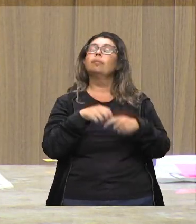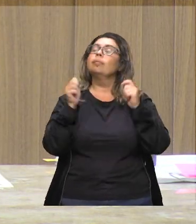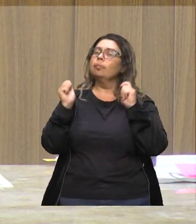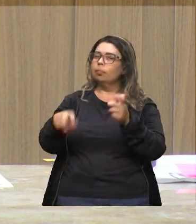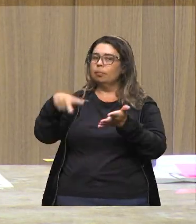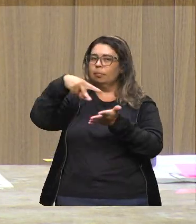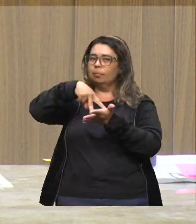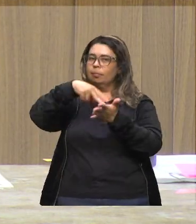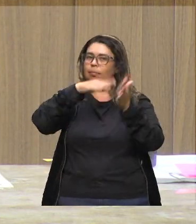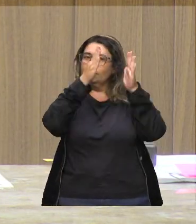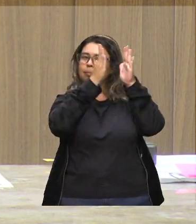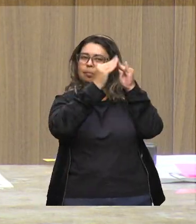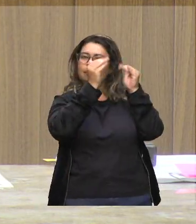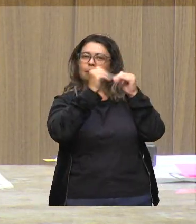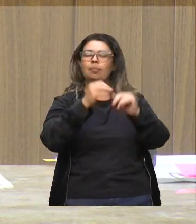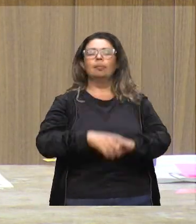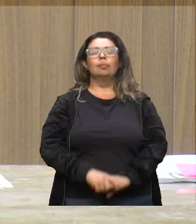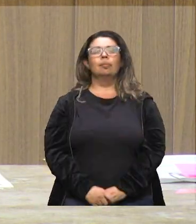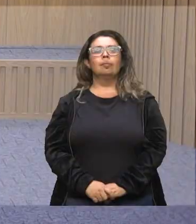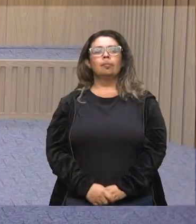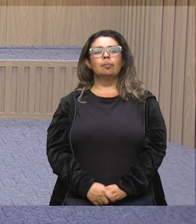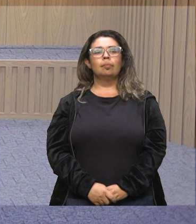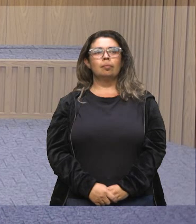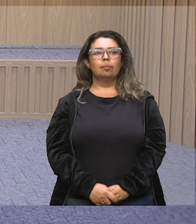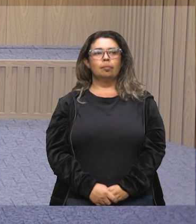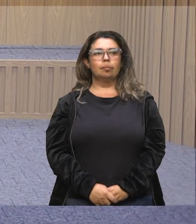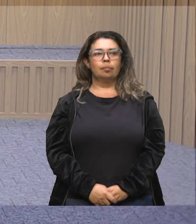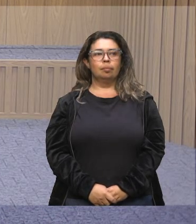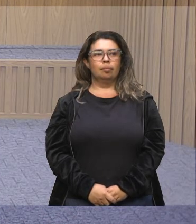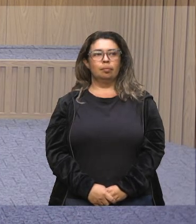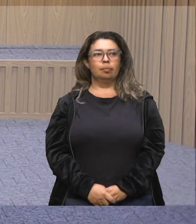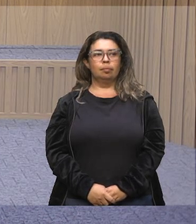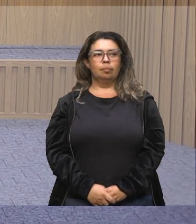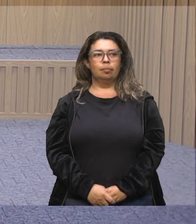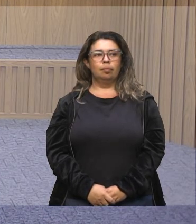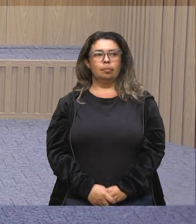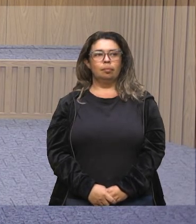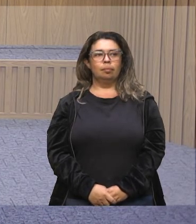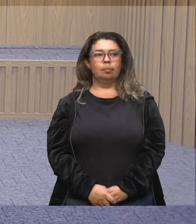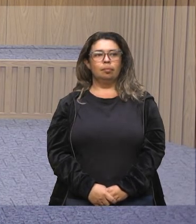que puderem ficar em pé, por favor.